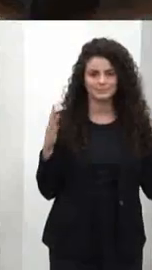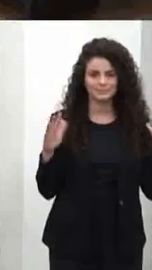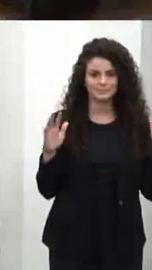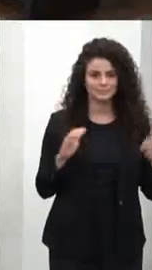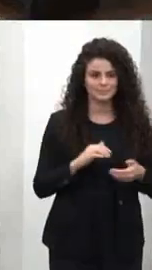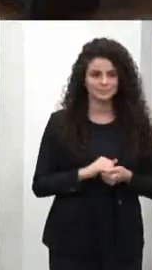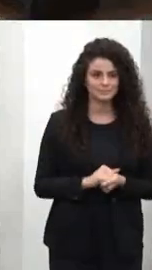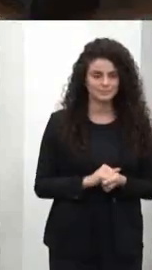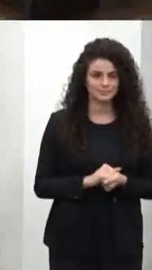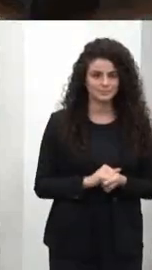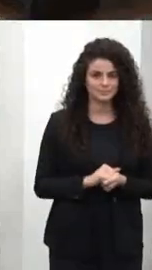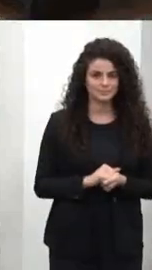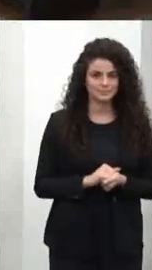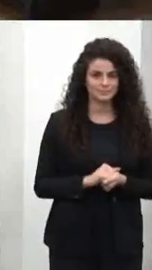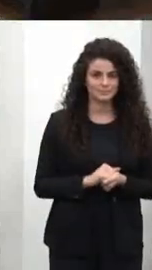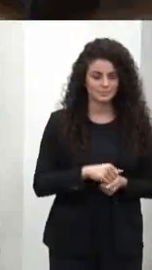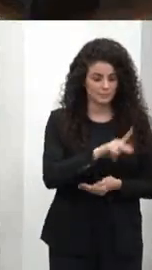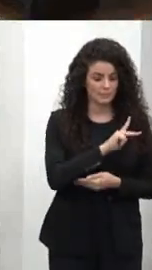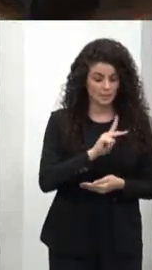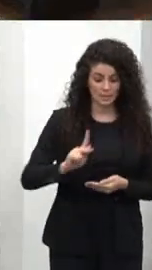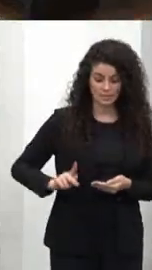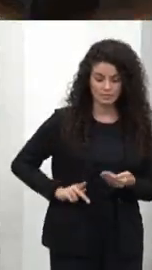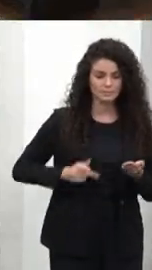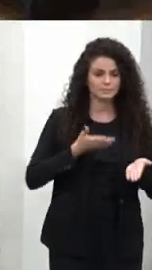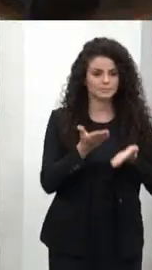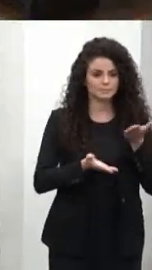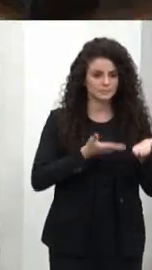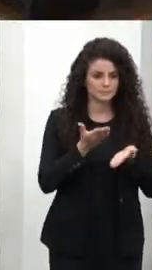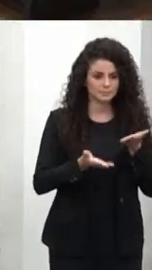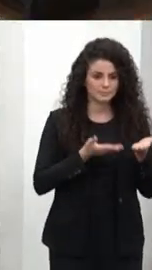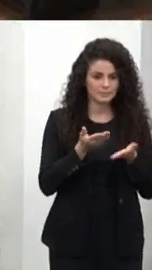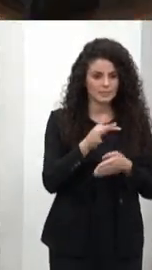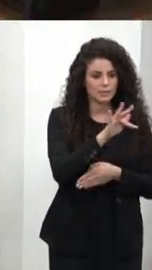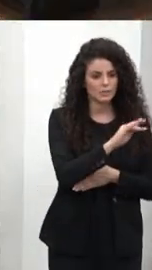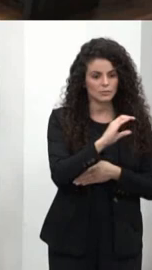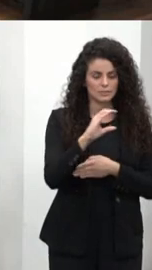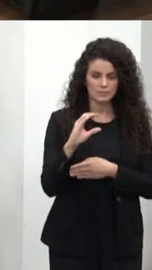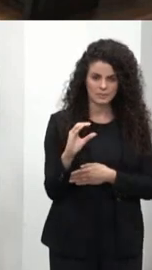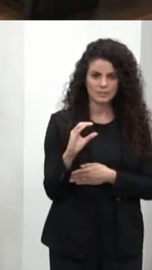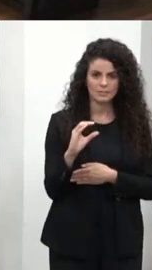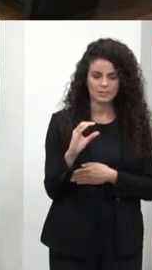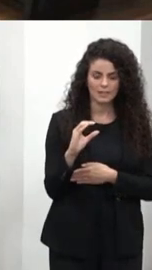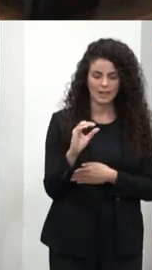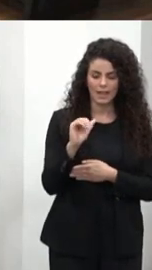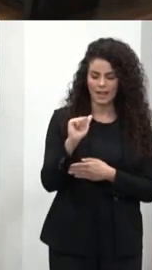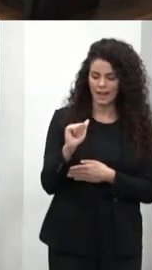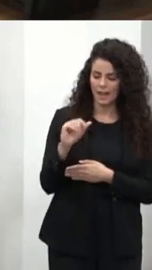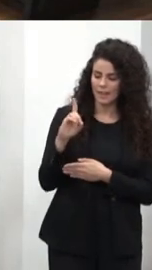senhor presidente da associação dos funcionários da Fundação Catarinense de Cultura Ademir